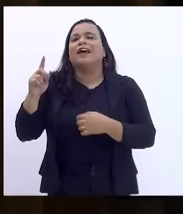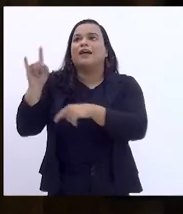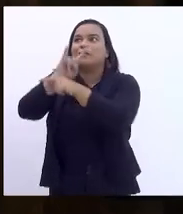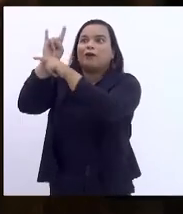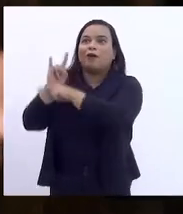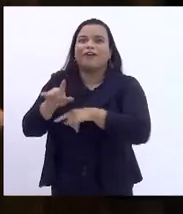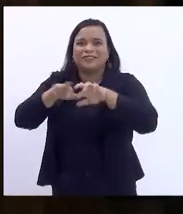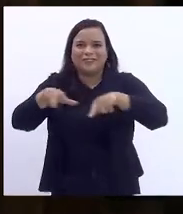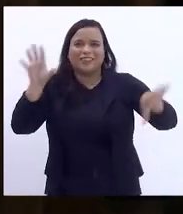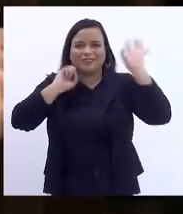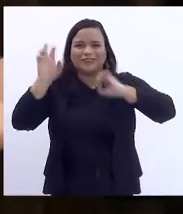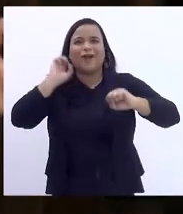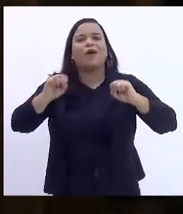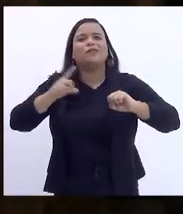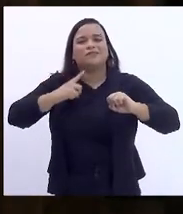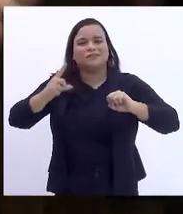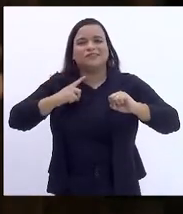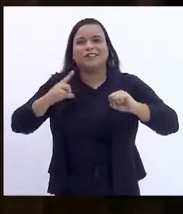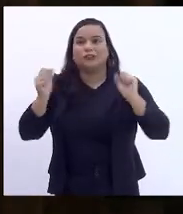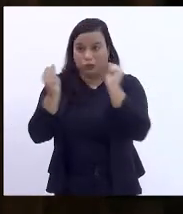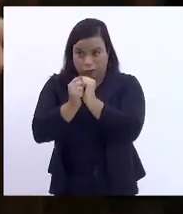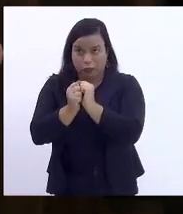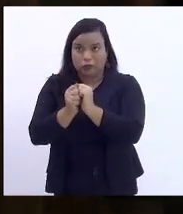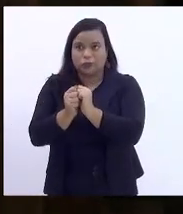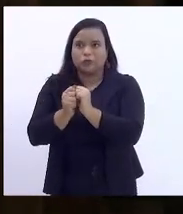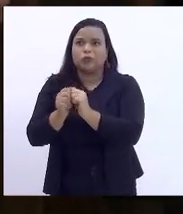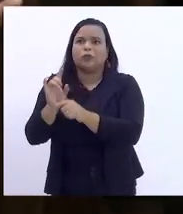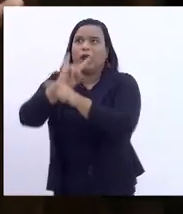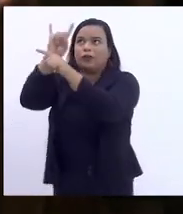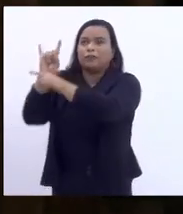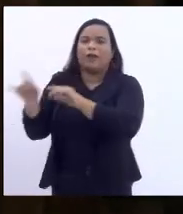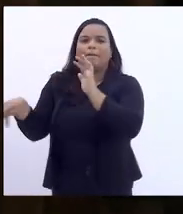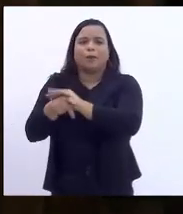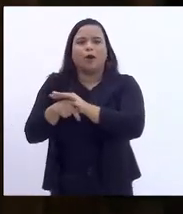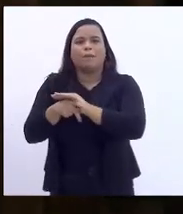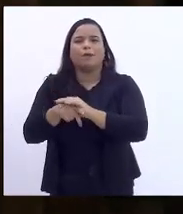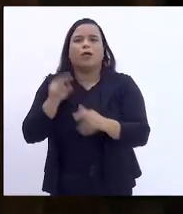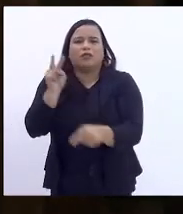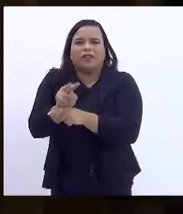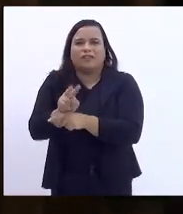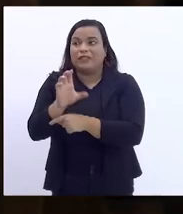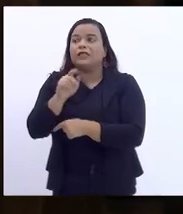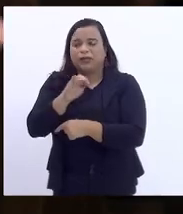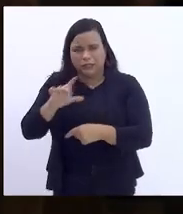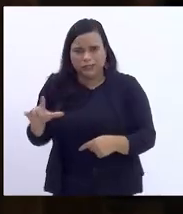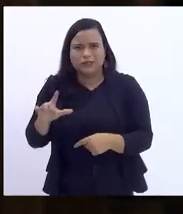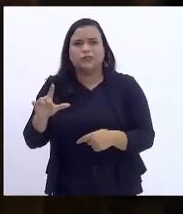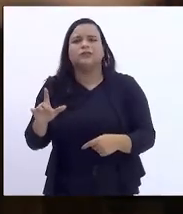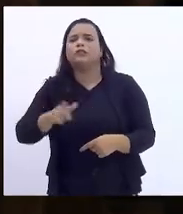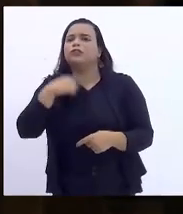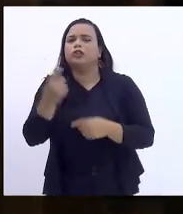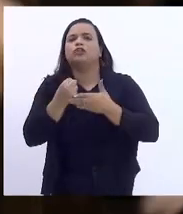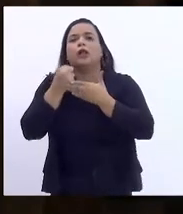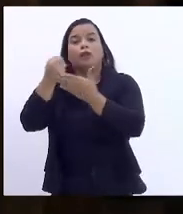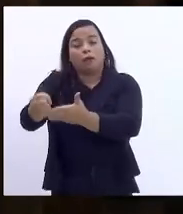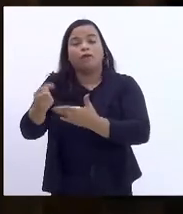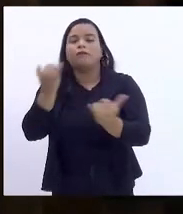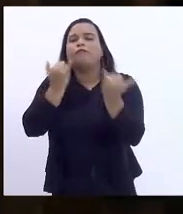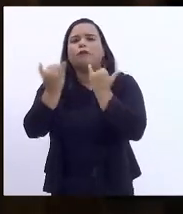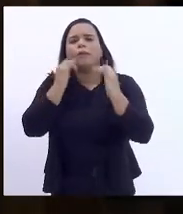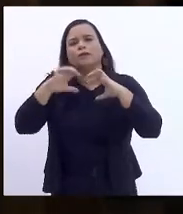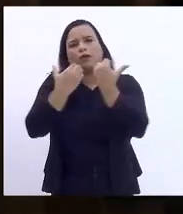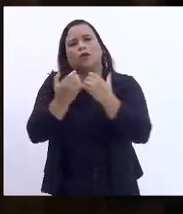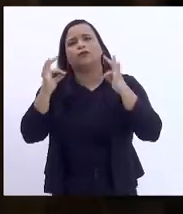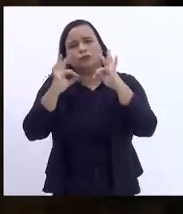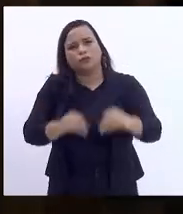sonoras paralela esse alto-falante da Defesa Civil bem paralelo onde a gente leva informação para a comunidade